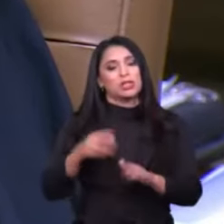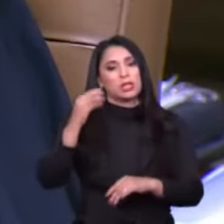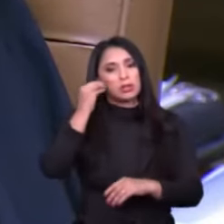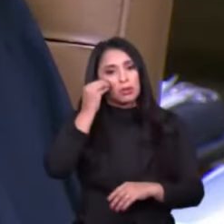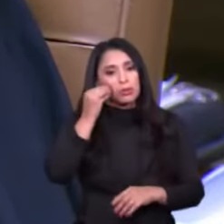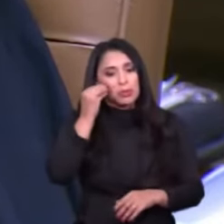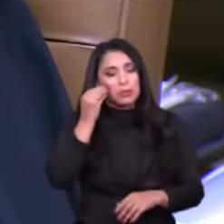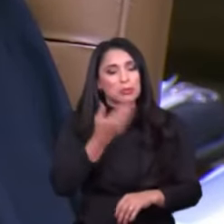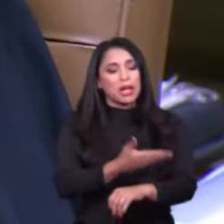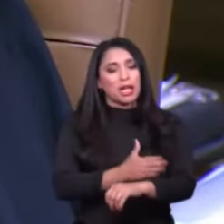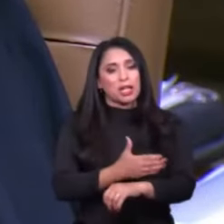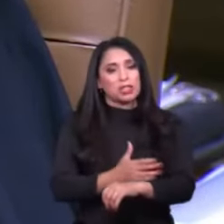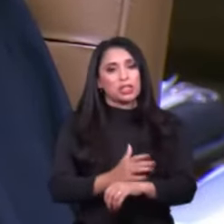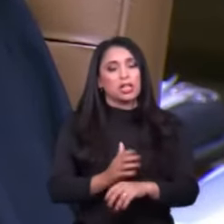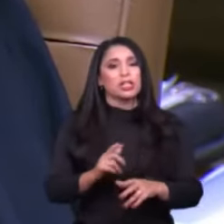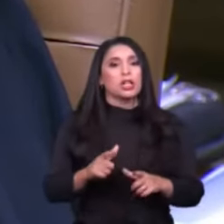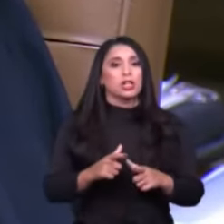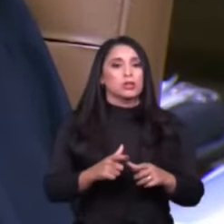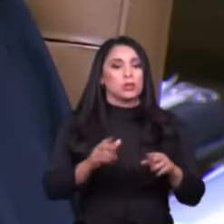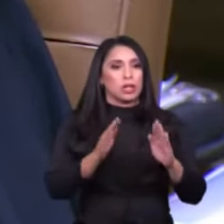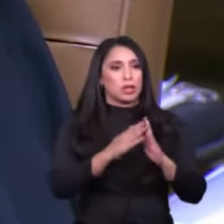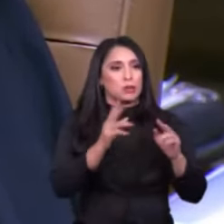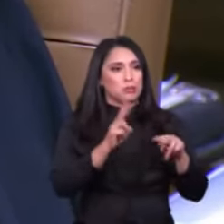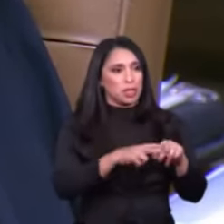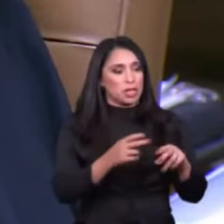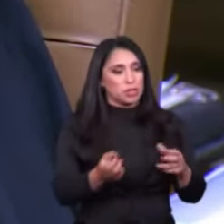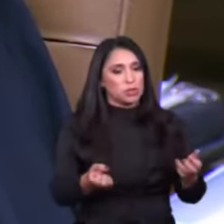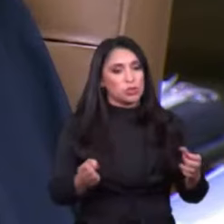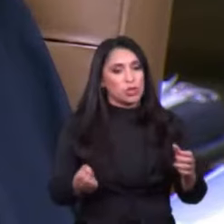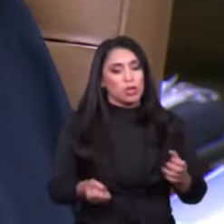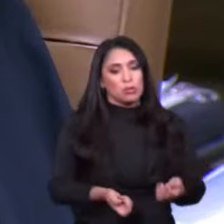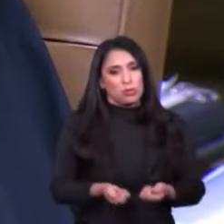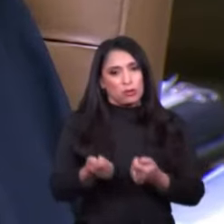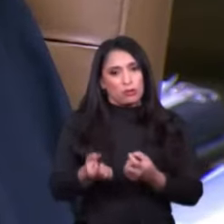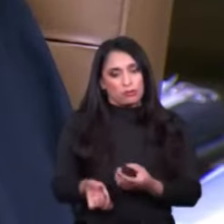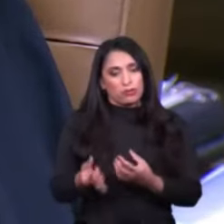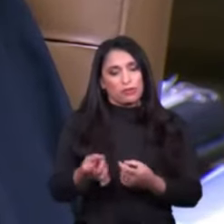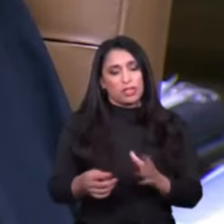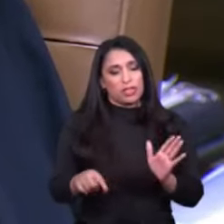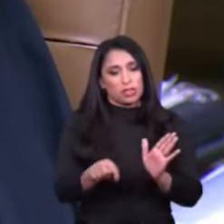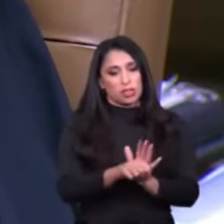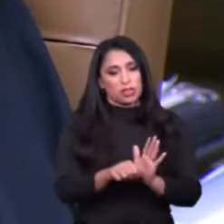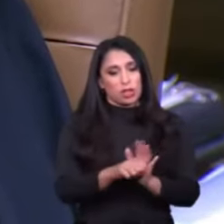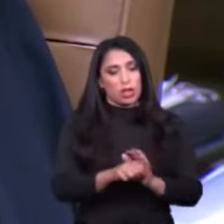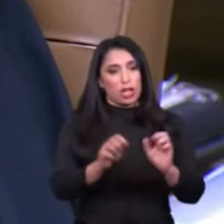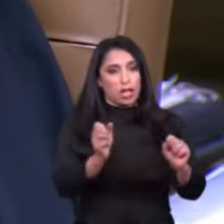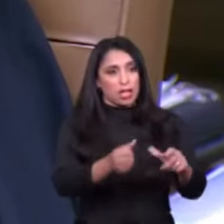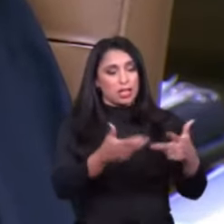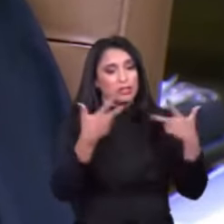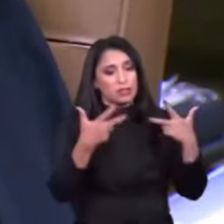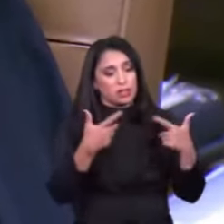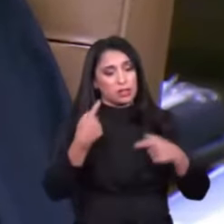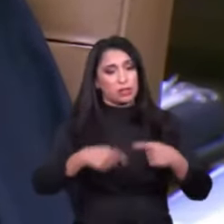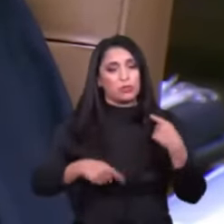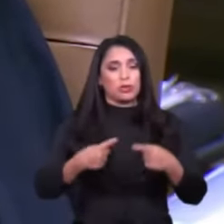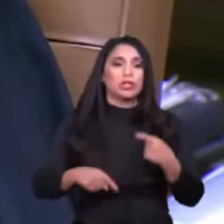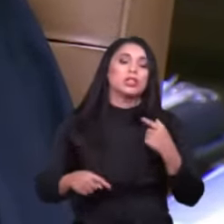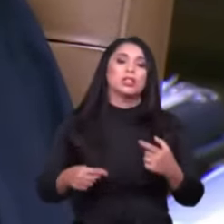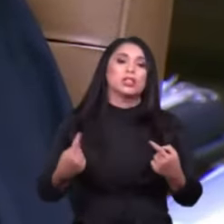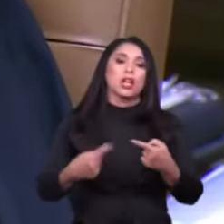entre o aumento da proporção de presos por tráfico de droga, aí incluídas as prisões em flagrante e a política de drogas introduzida pela